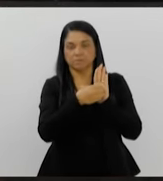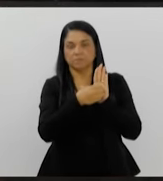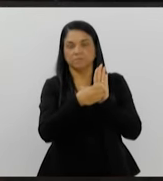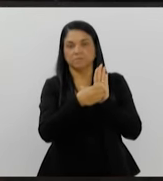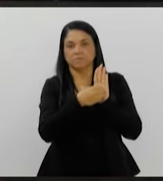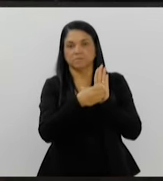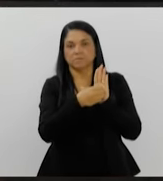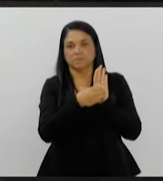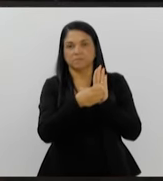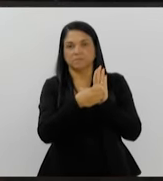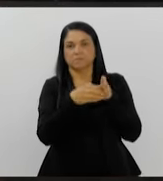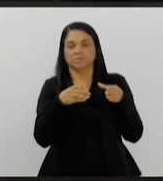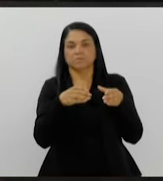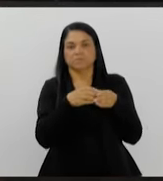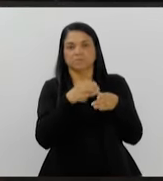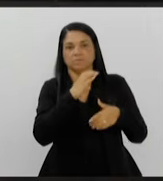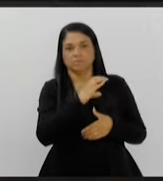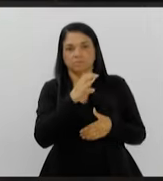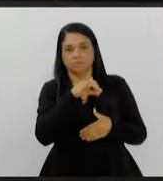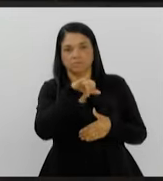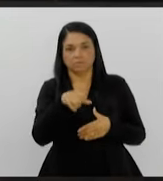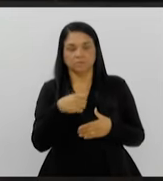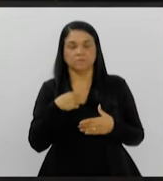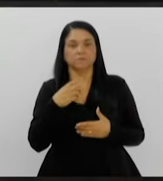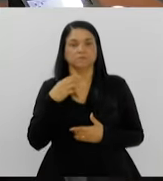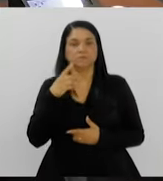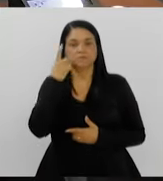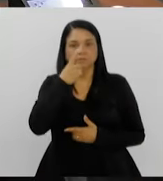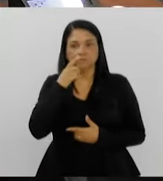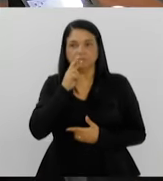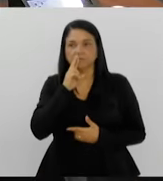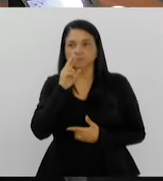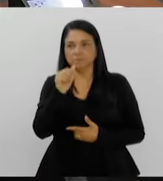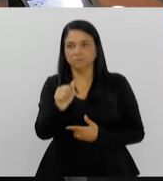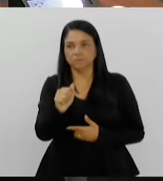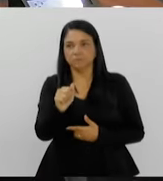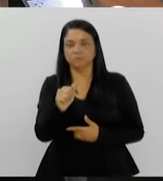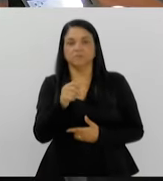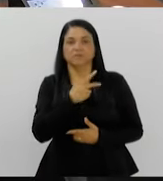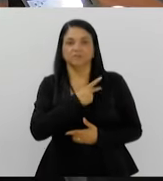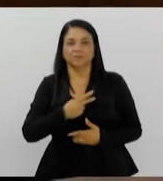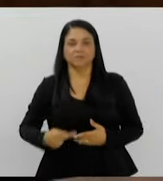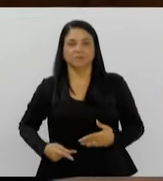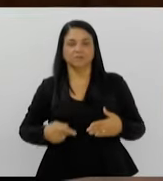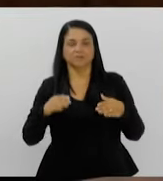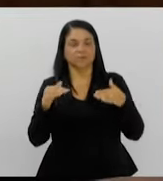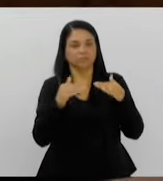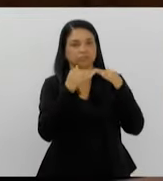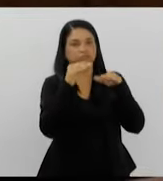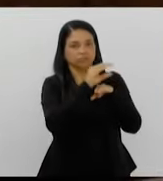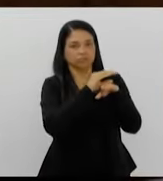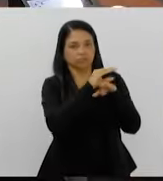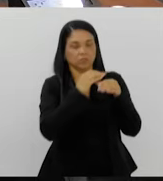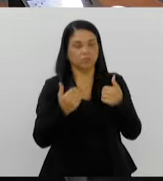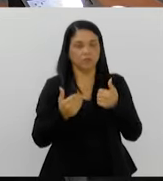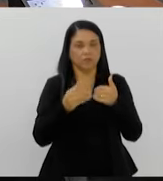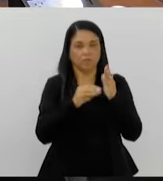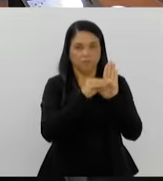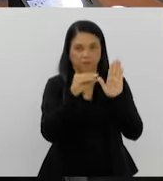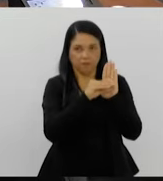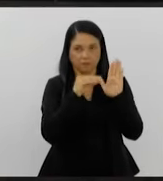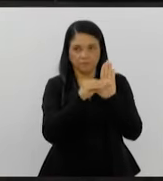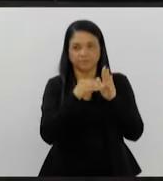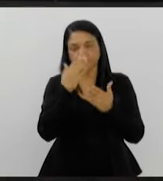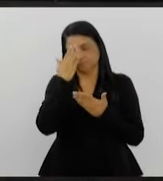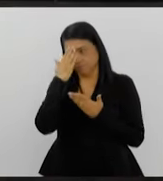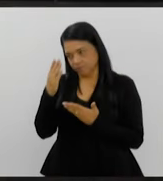pela ccj Deputado Rodrigo amorm senhor presidente parecer é pela constitucionalidade com emendas Muito obrigado